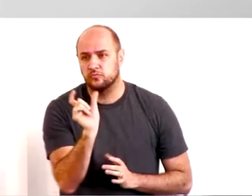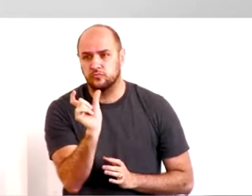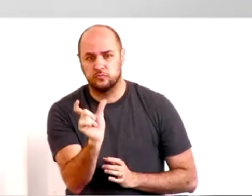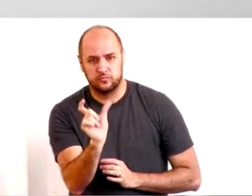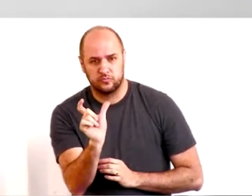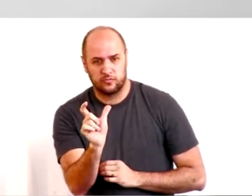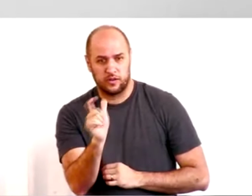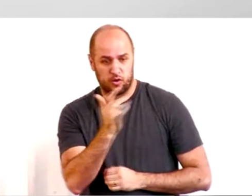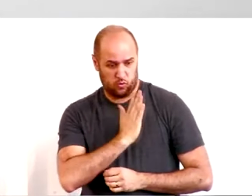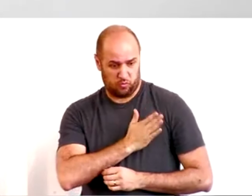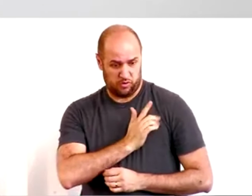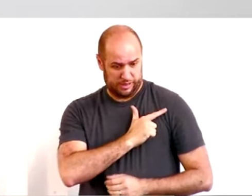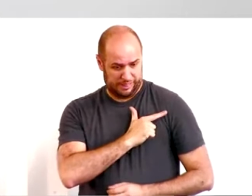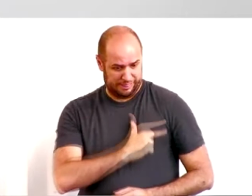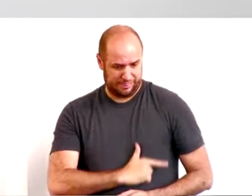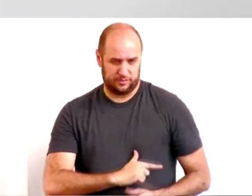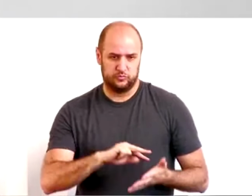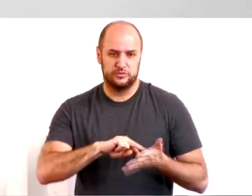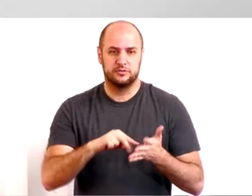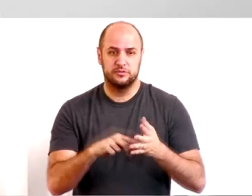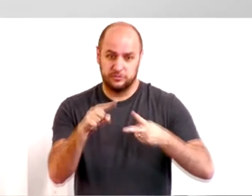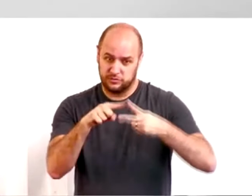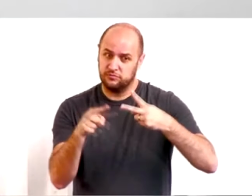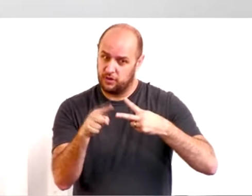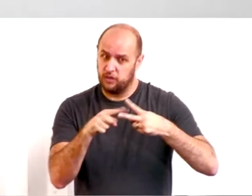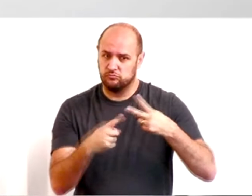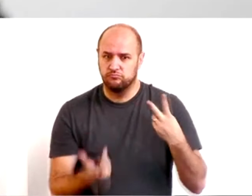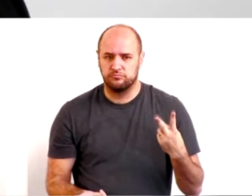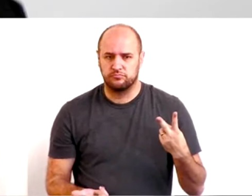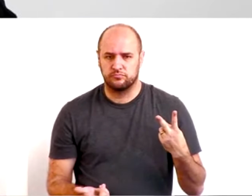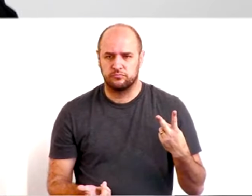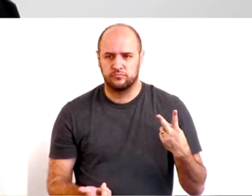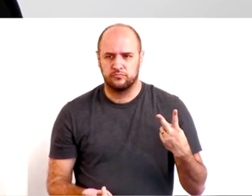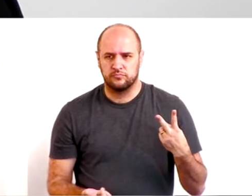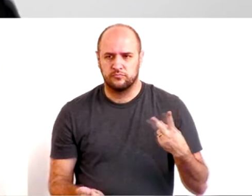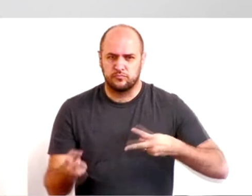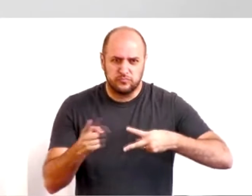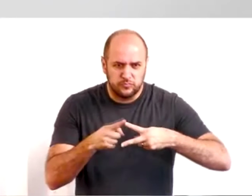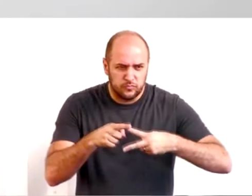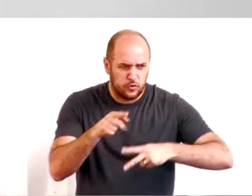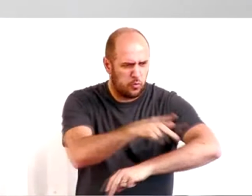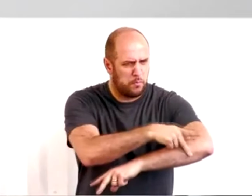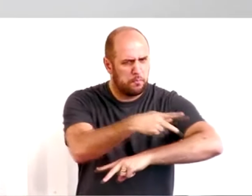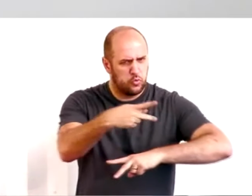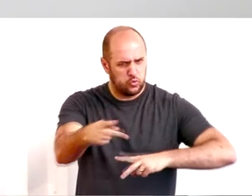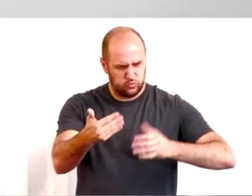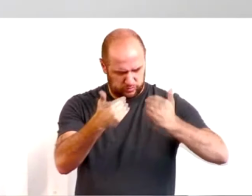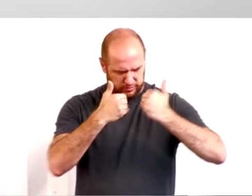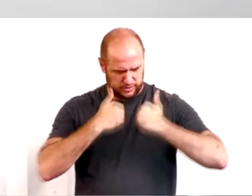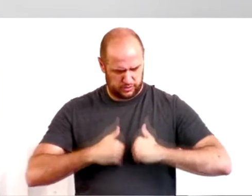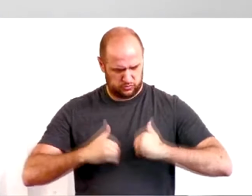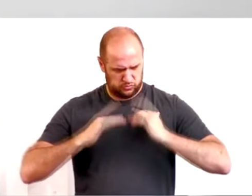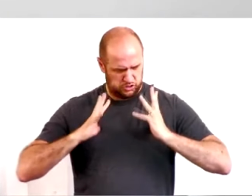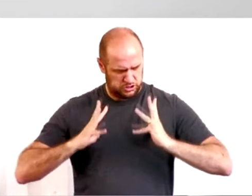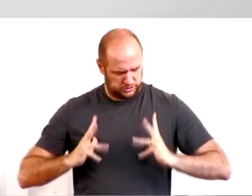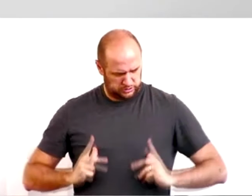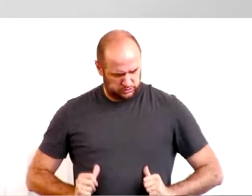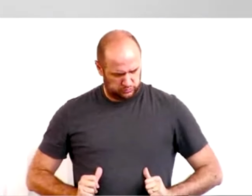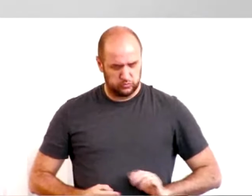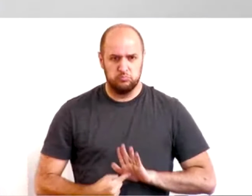limpos de coração nos dois sentidos. Neste sentido desta moral interior, que se revela